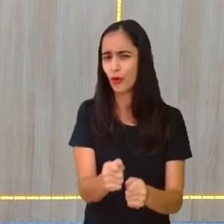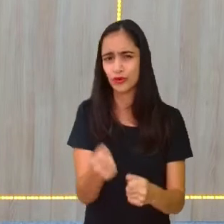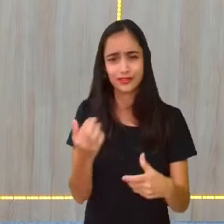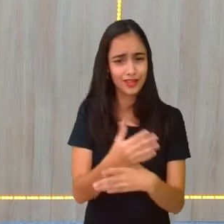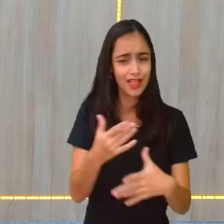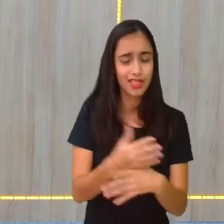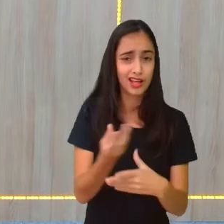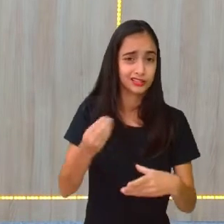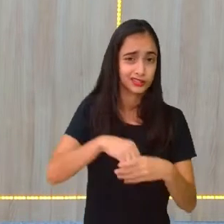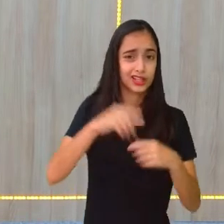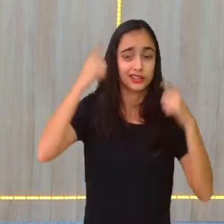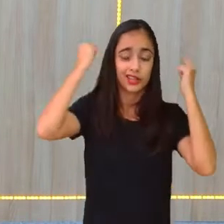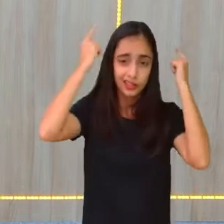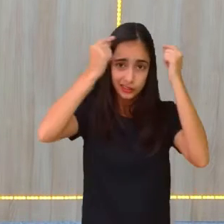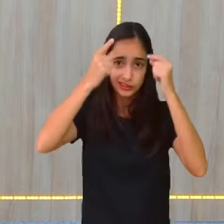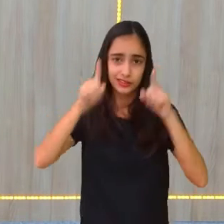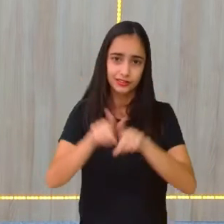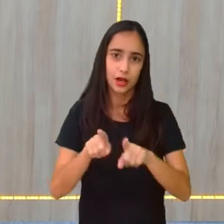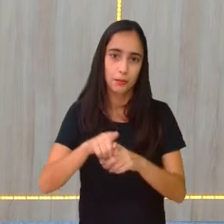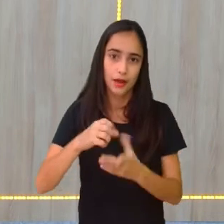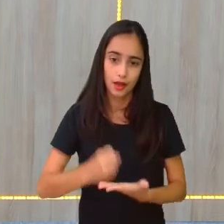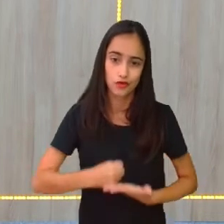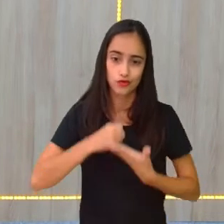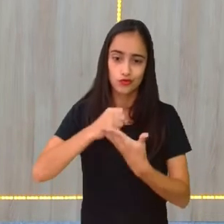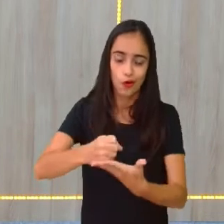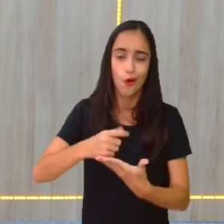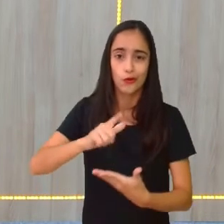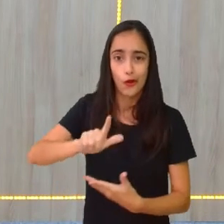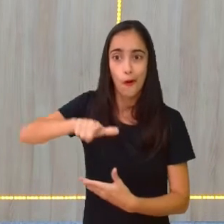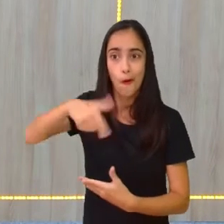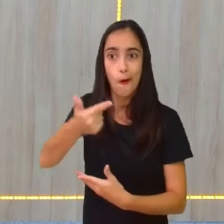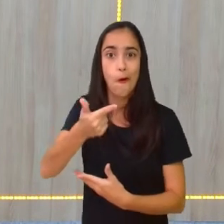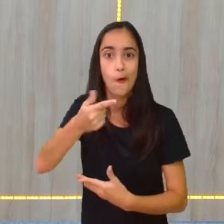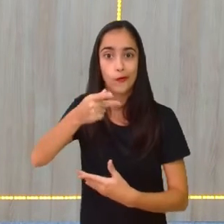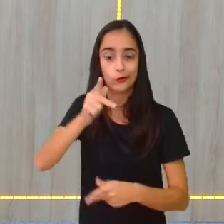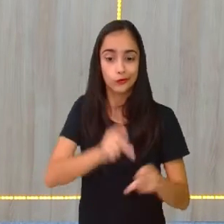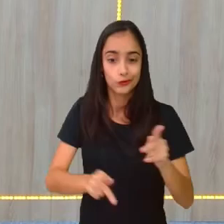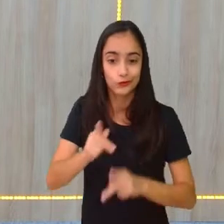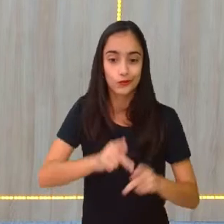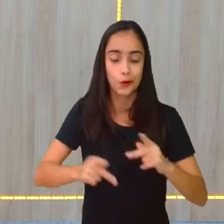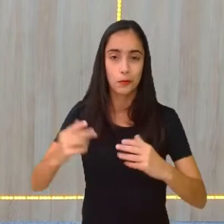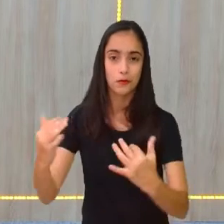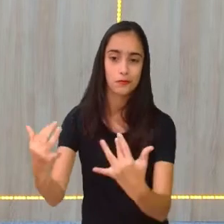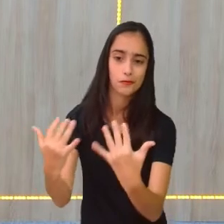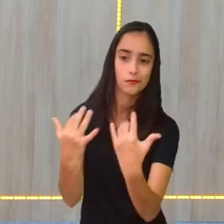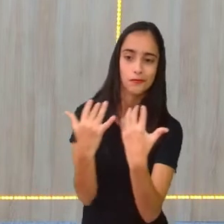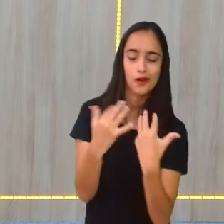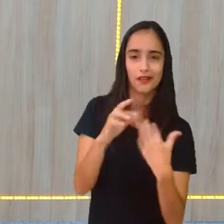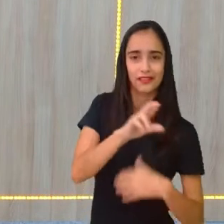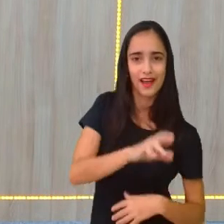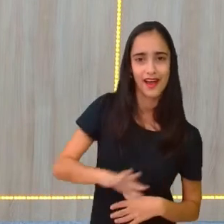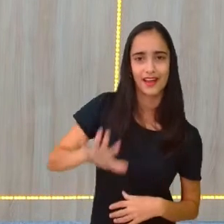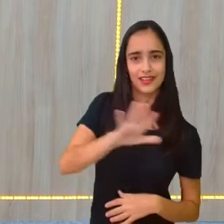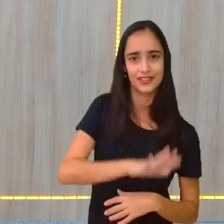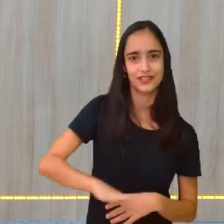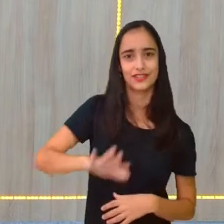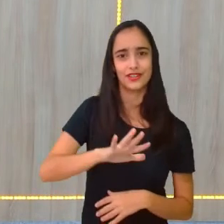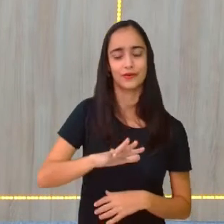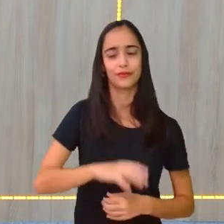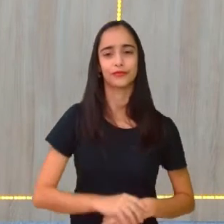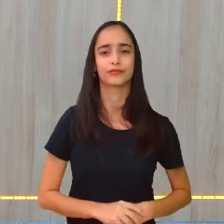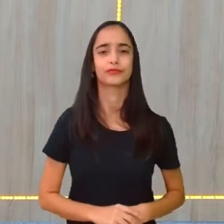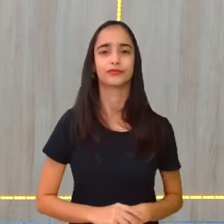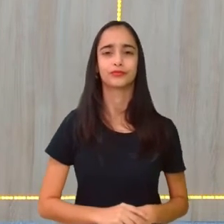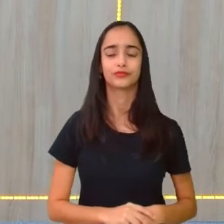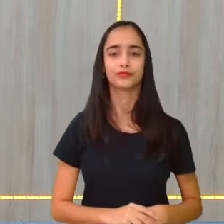vai favorecer a invasão de um outro povo na região, que é o povo da Macedônia, sob a chefia do rei